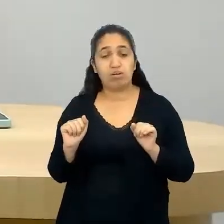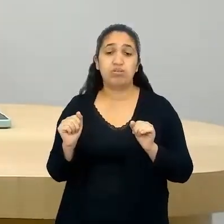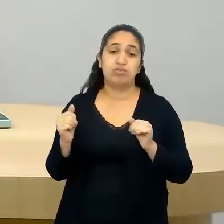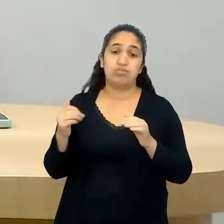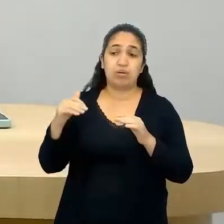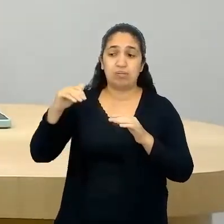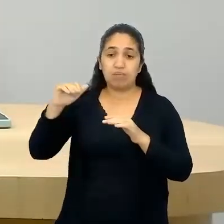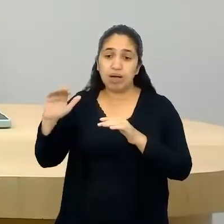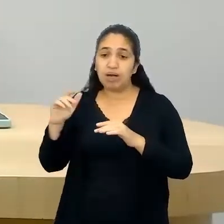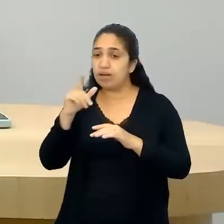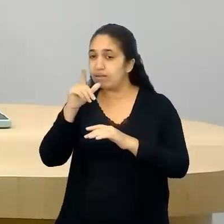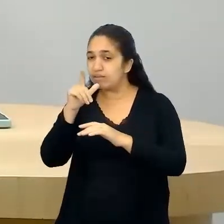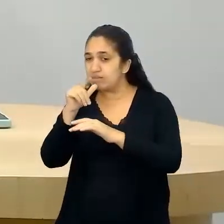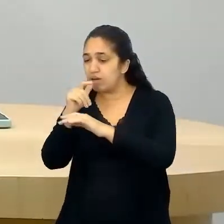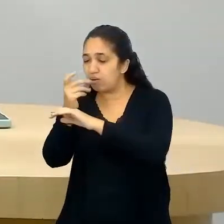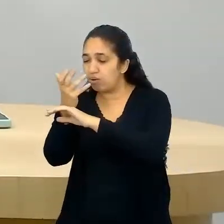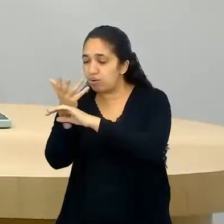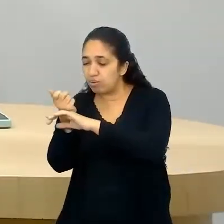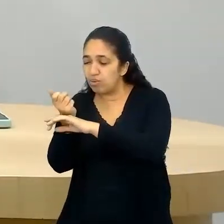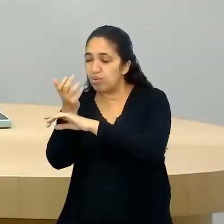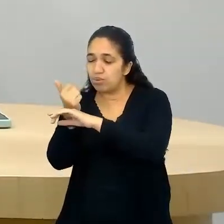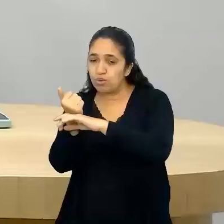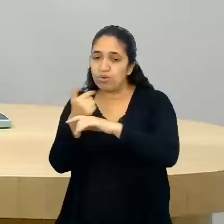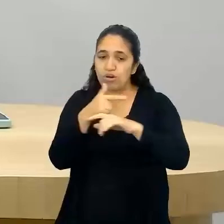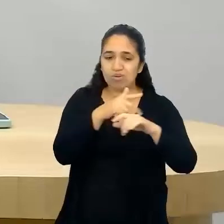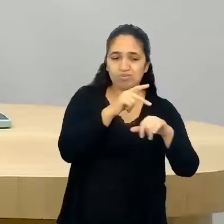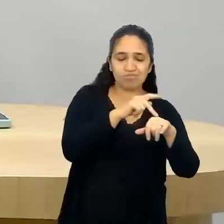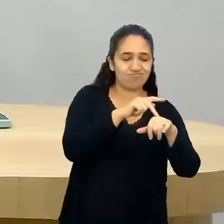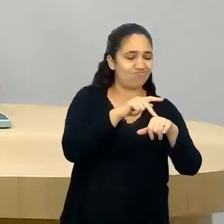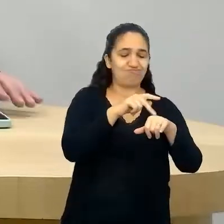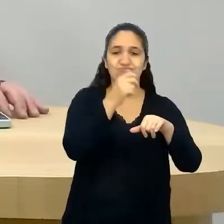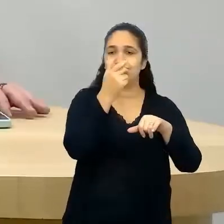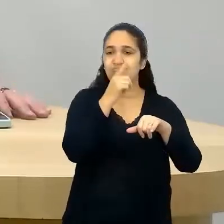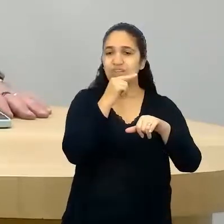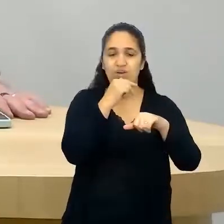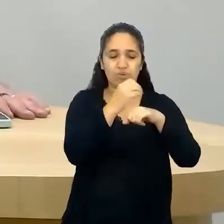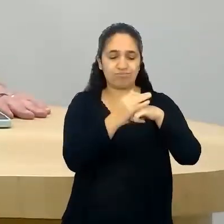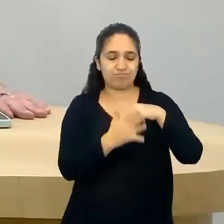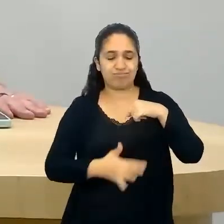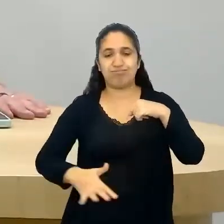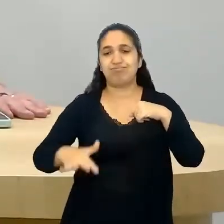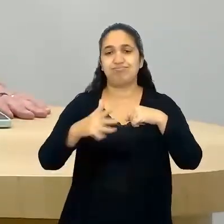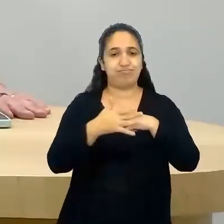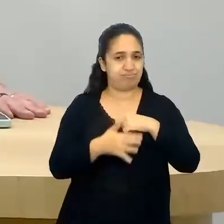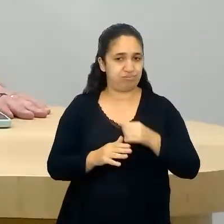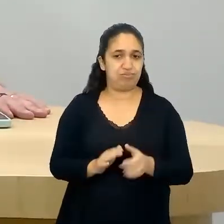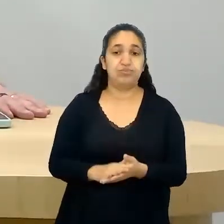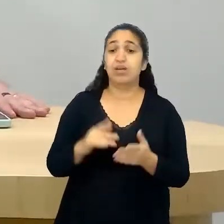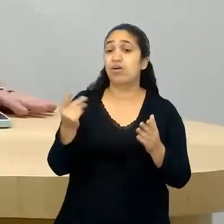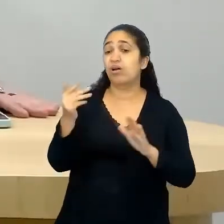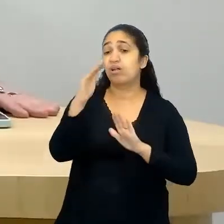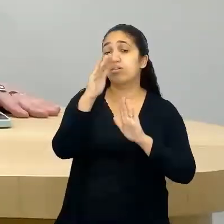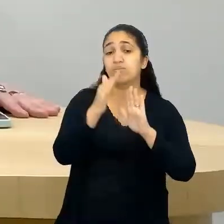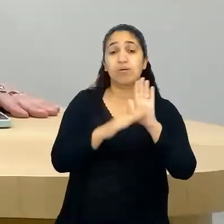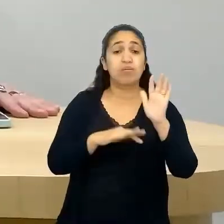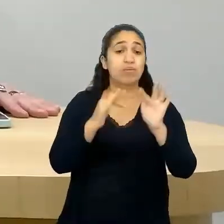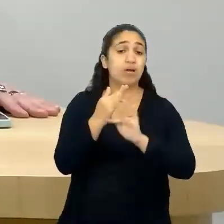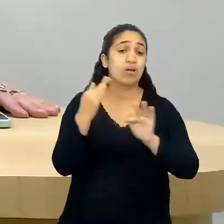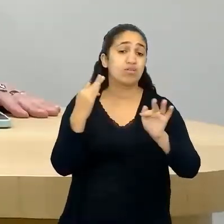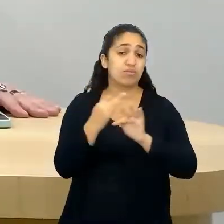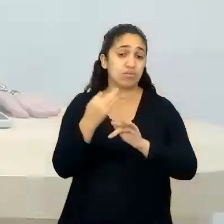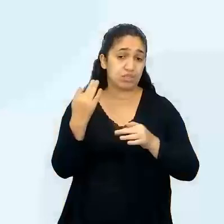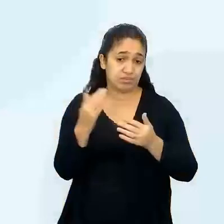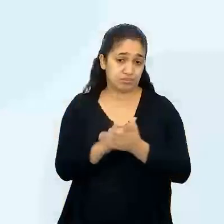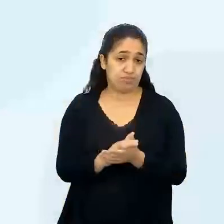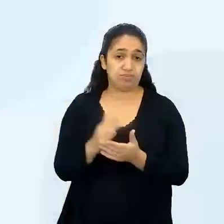mais permeável do que menos permeável. Vamos lá para ver as propriedades físicas do solo.